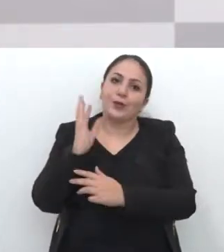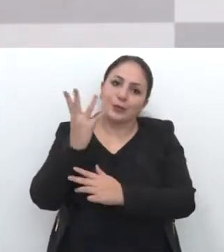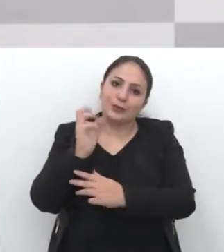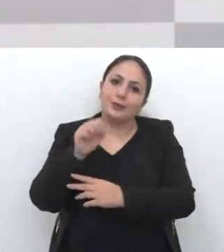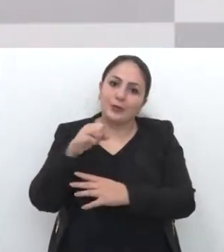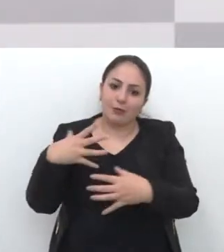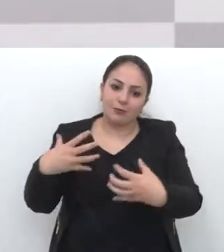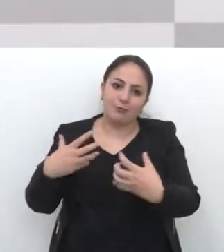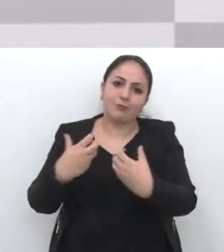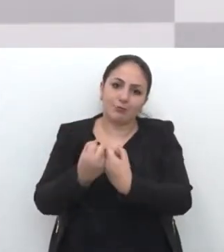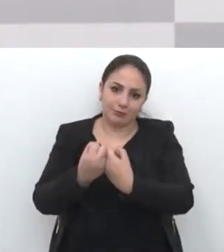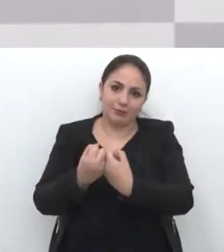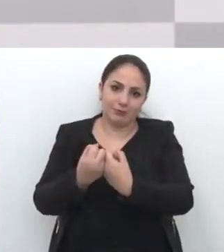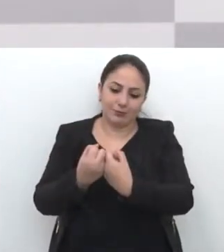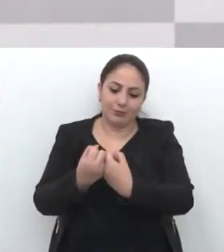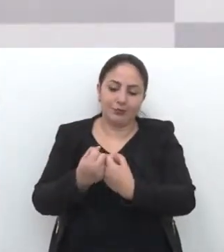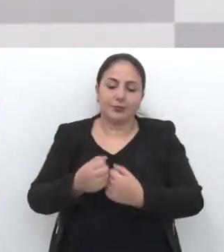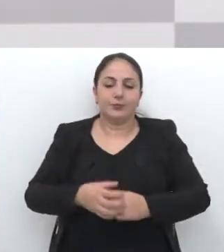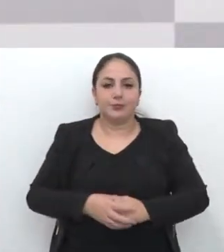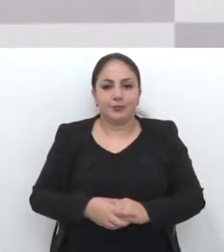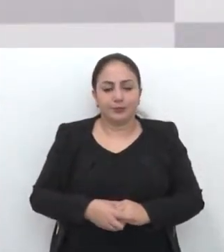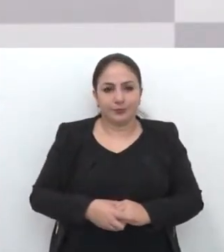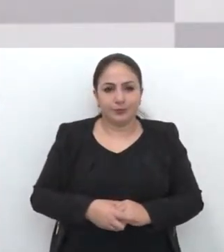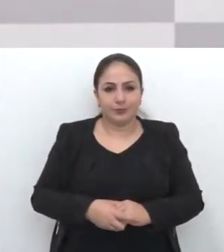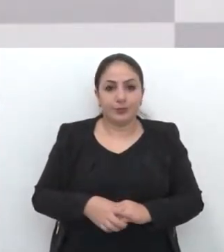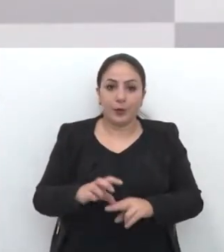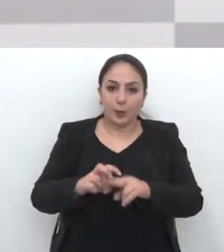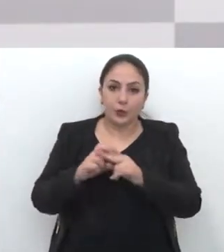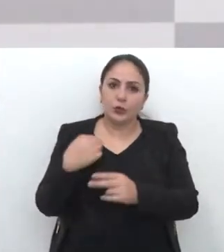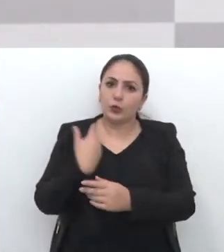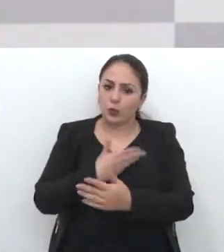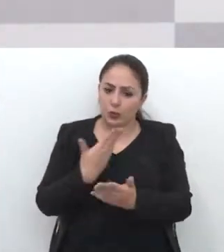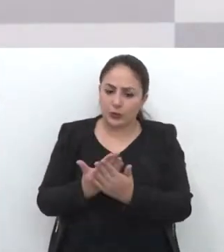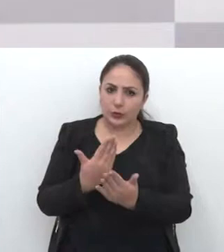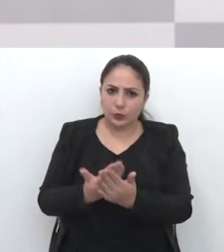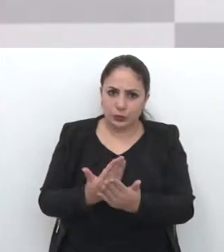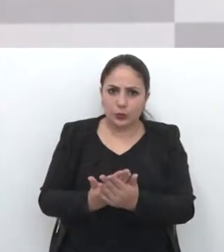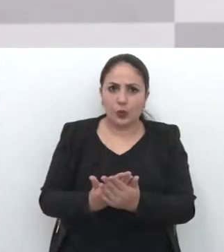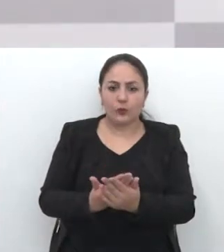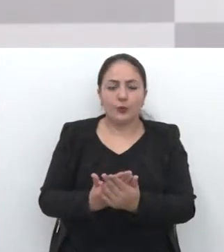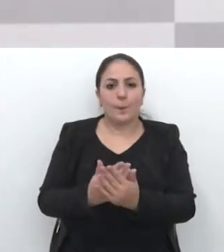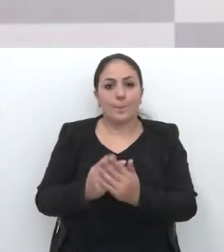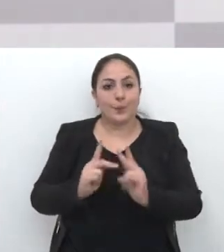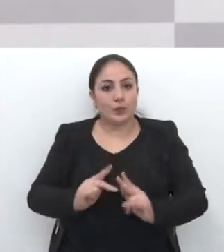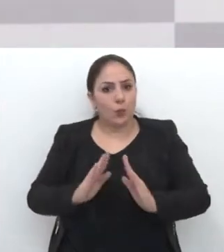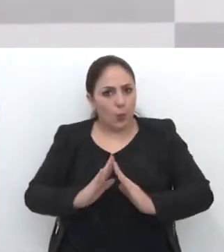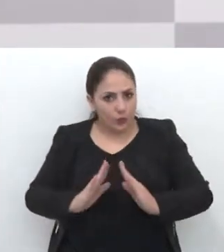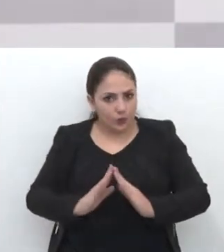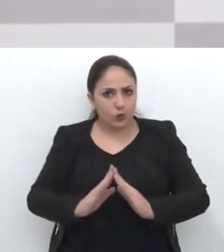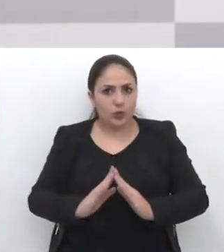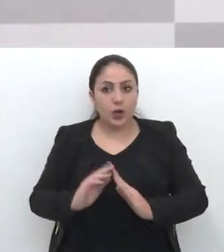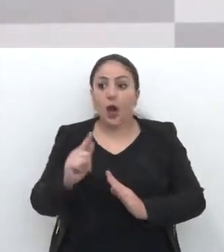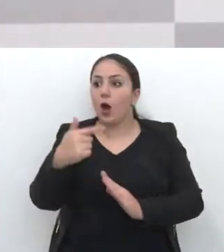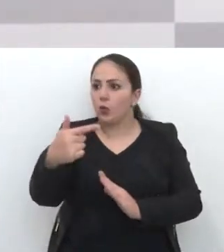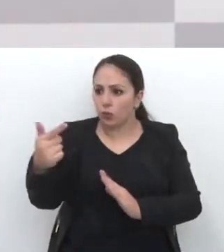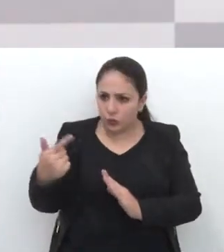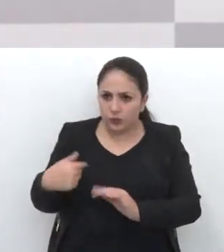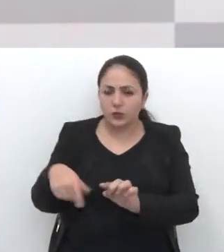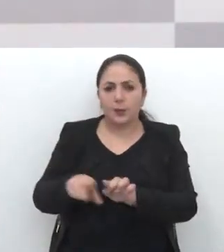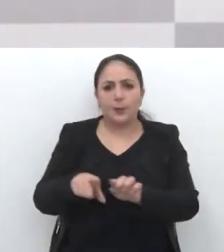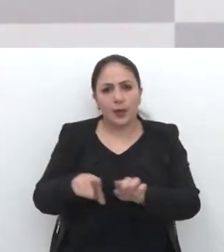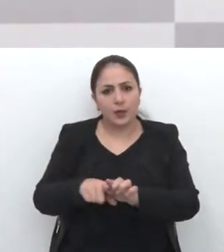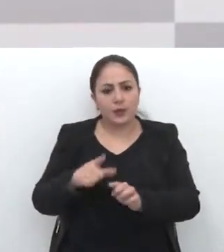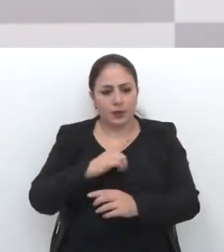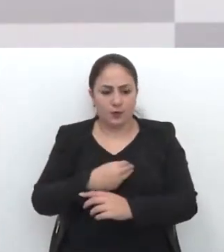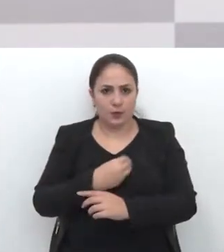dessas acaba progressivamente acontecendo uma colisão. Então, a gente estudou, né, de moradores, outros